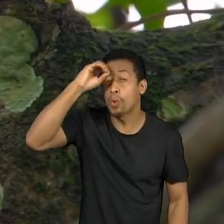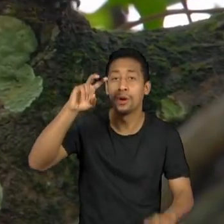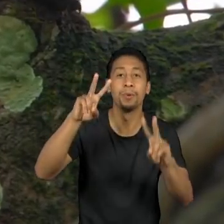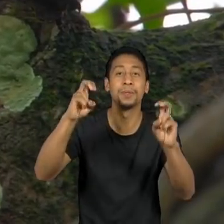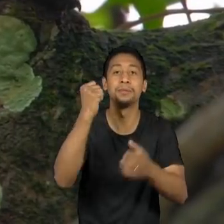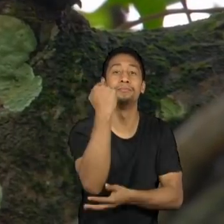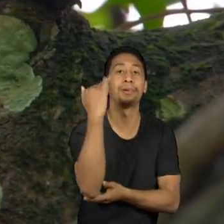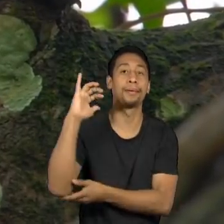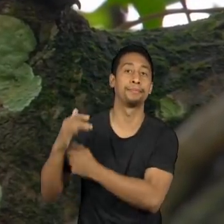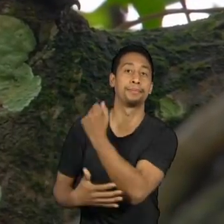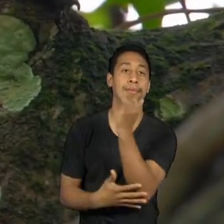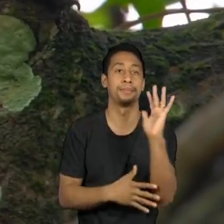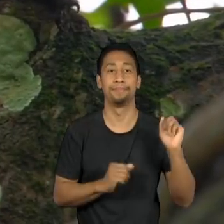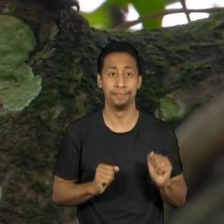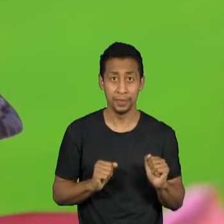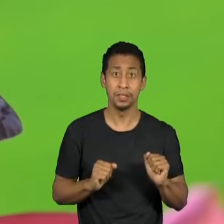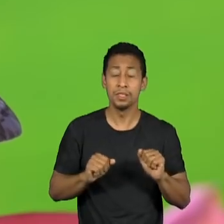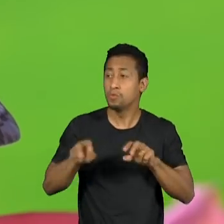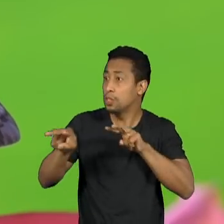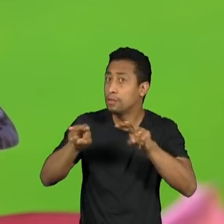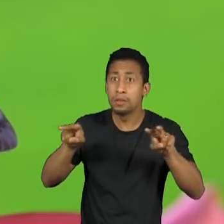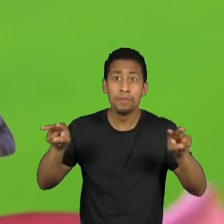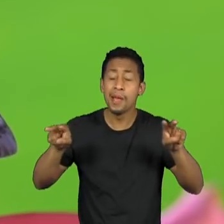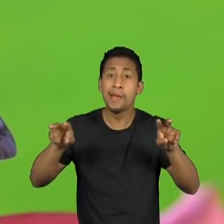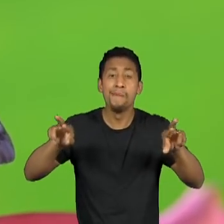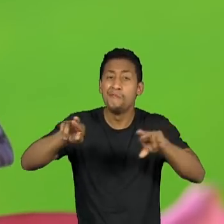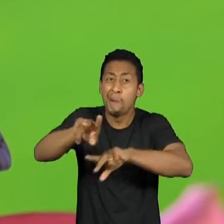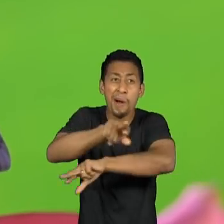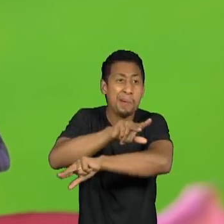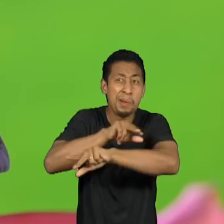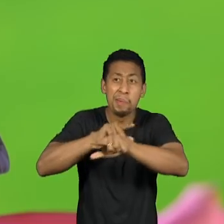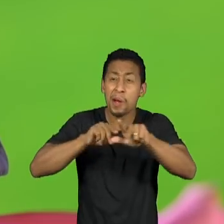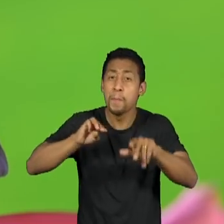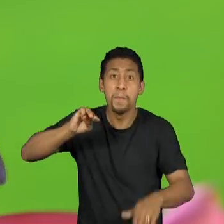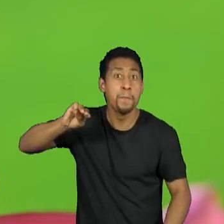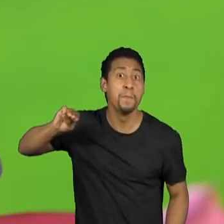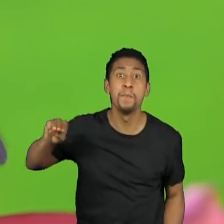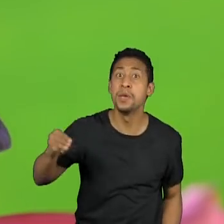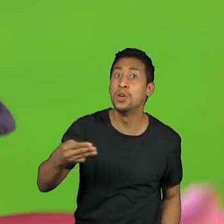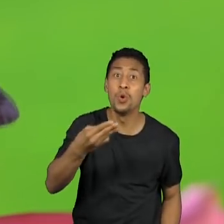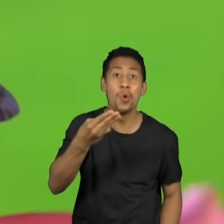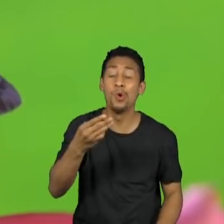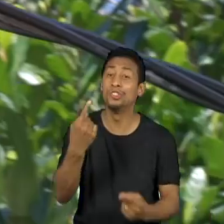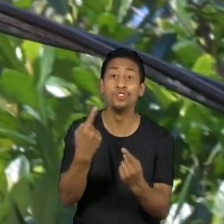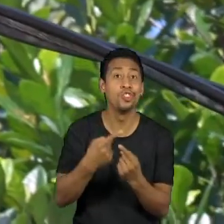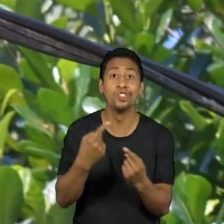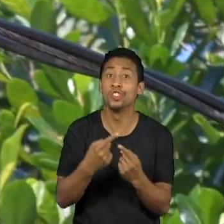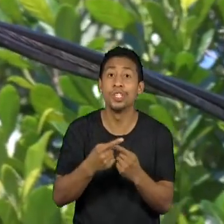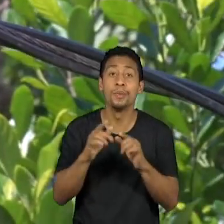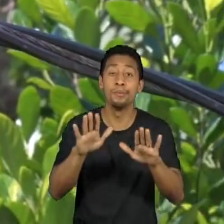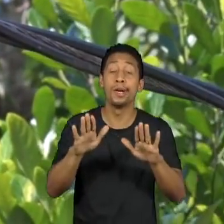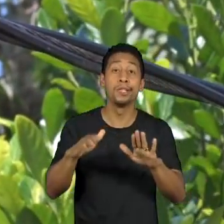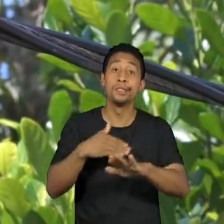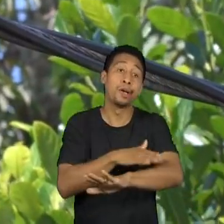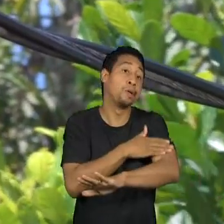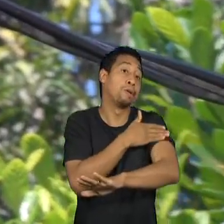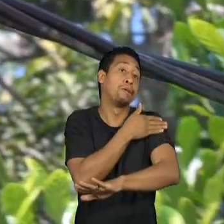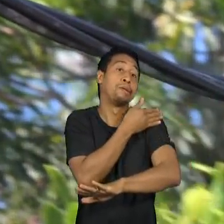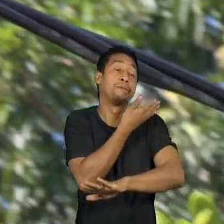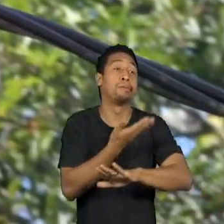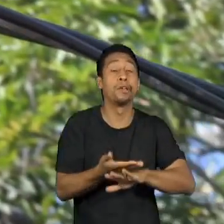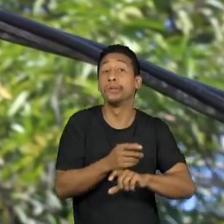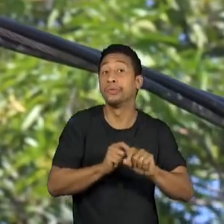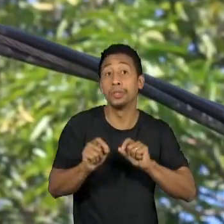por milhões de espécies de seres vivos. Mas nosso dia a dia é ir no supermercado, ir no trabalho, garantir que